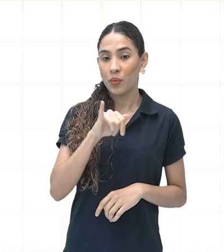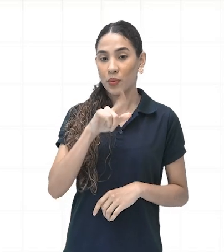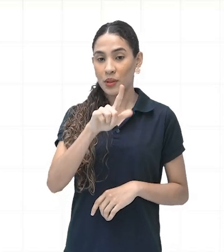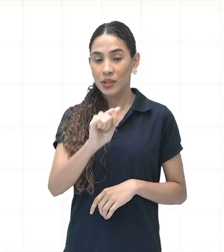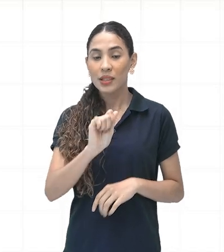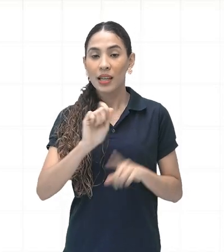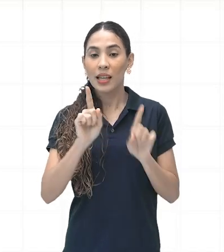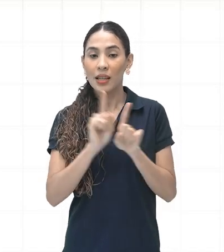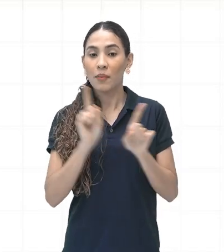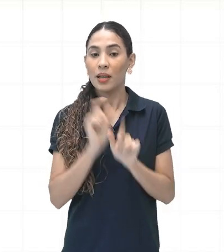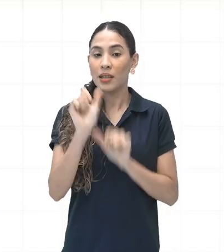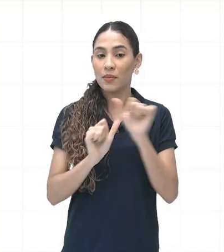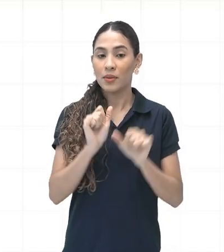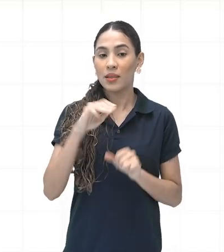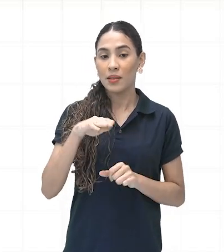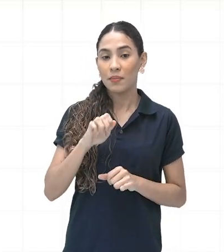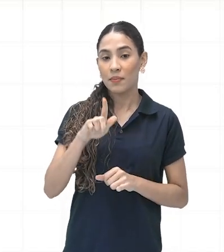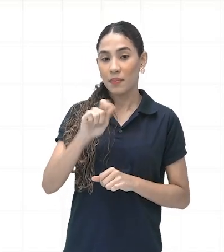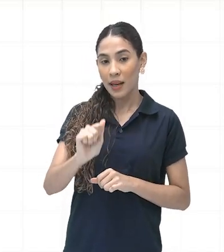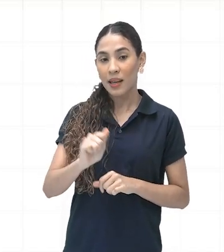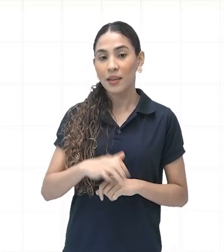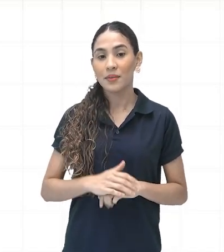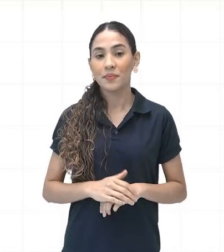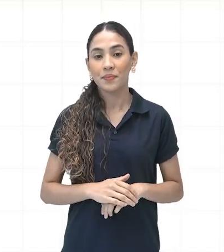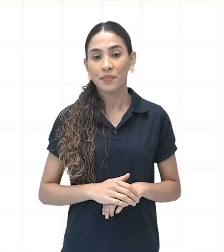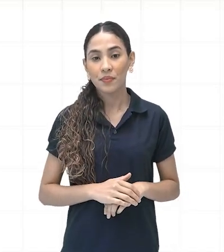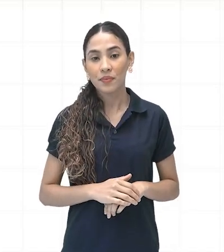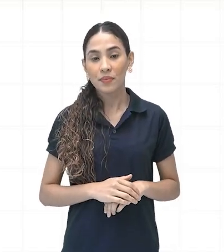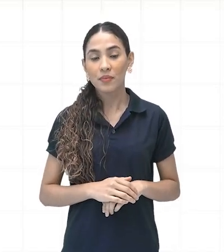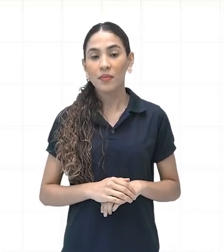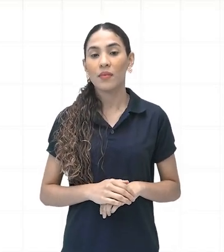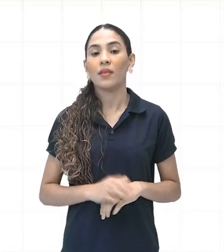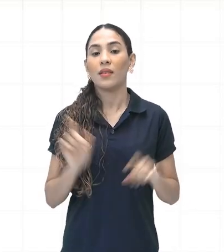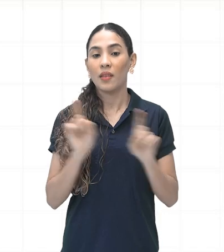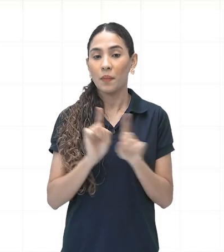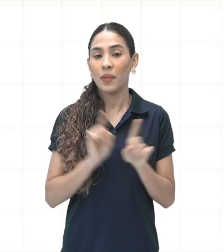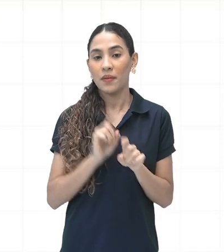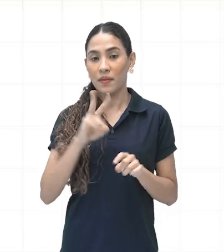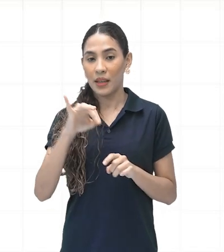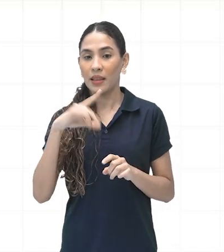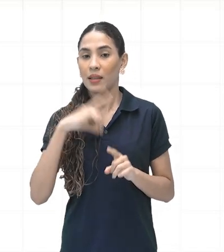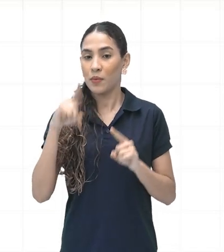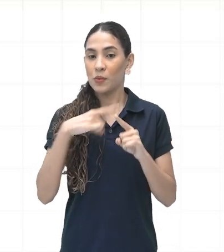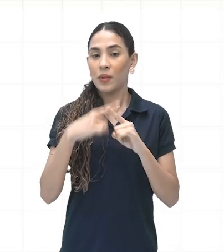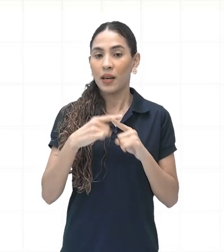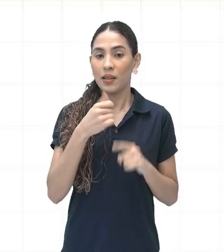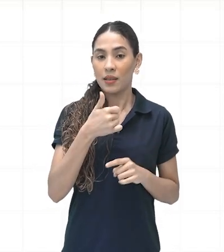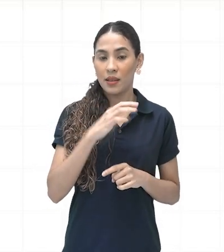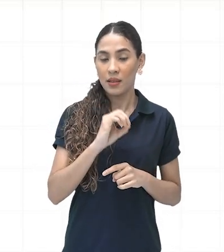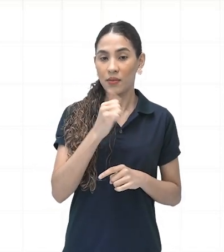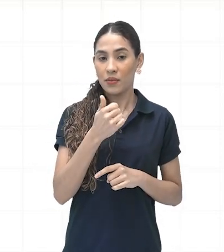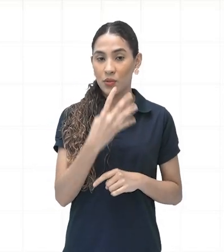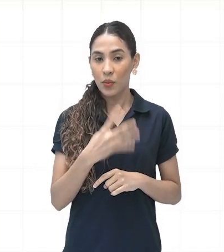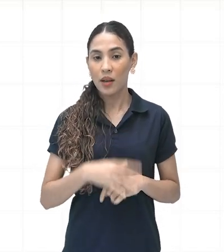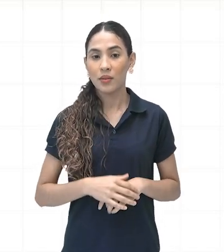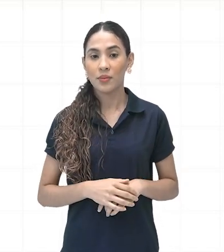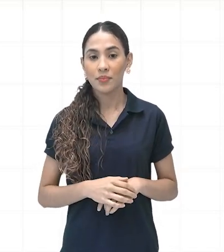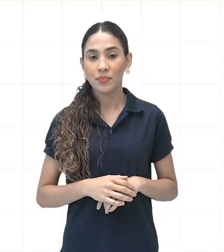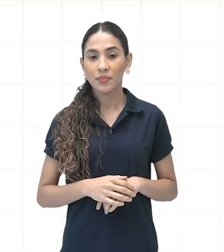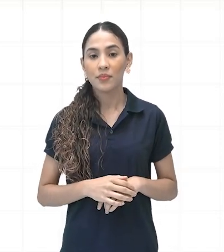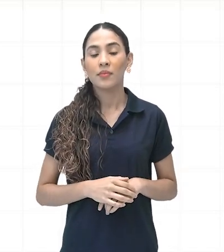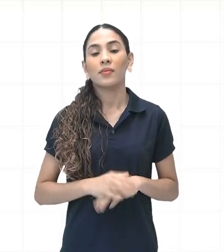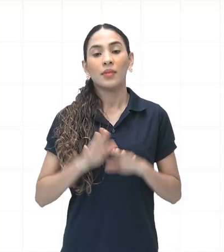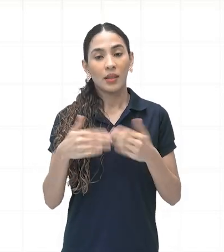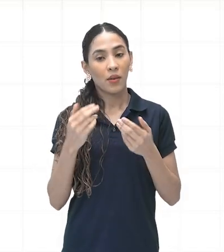gigabyte e transformar em megabyte, eu também vou multiplicar por 1024.